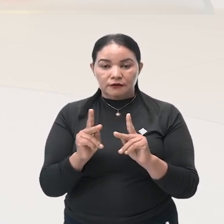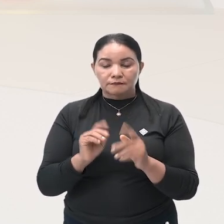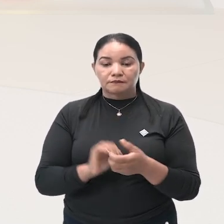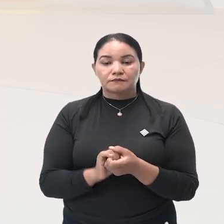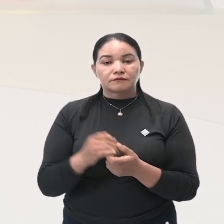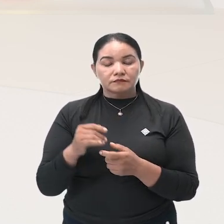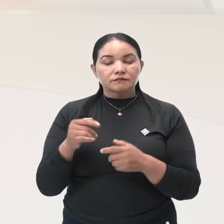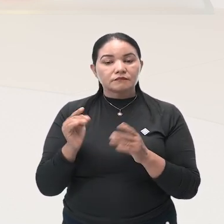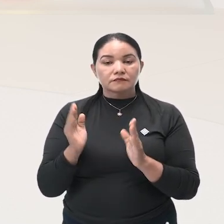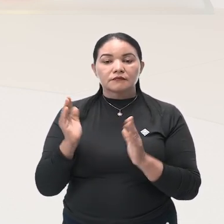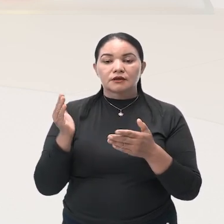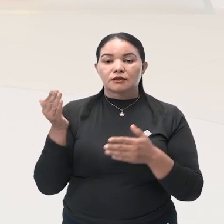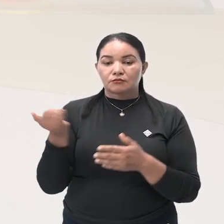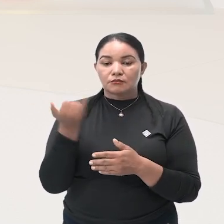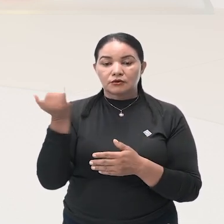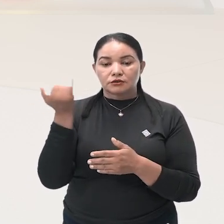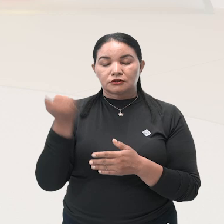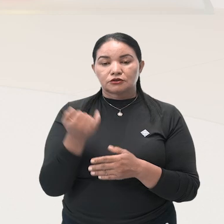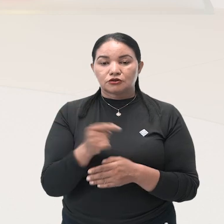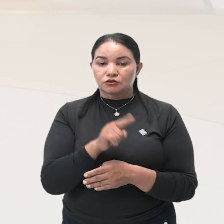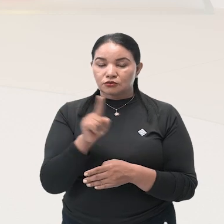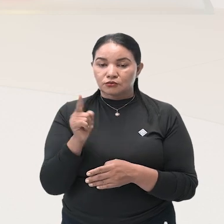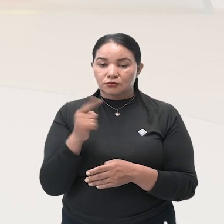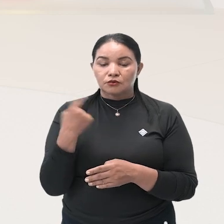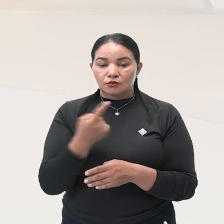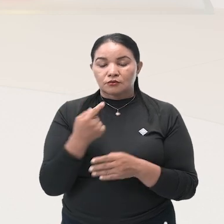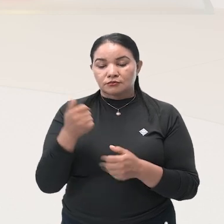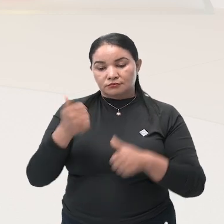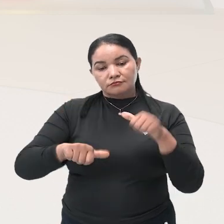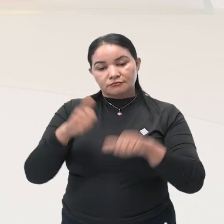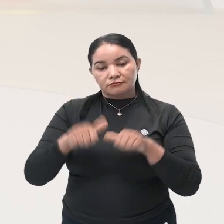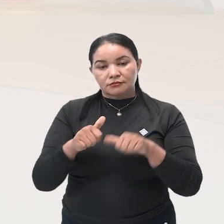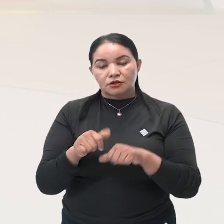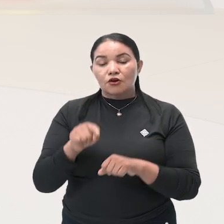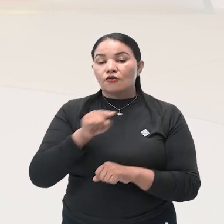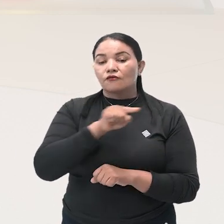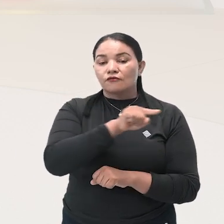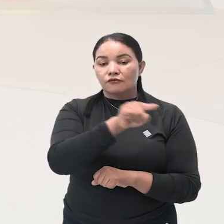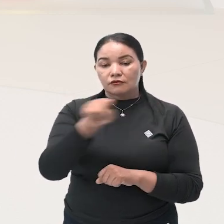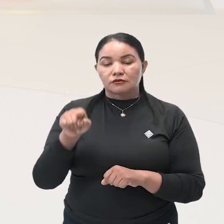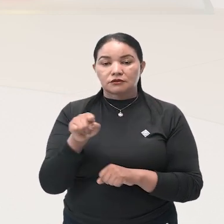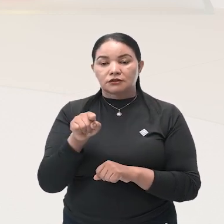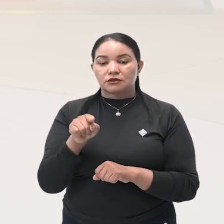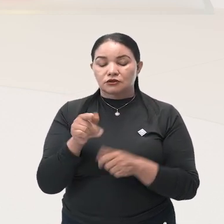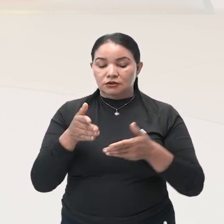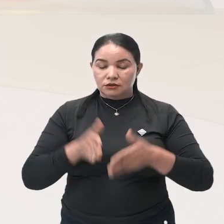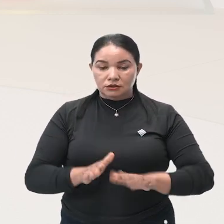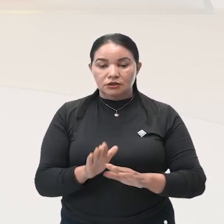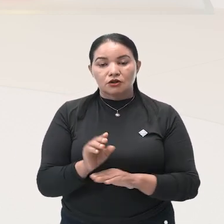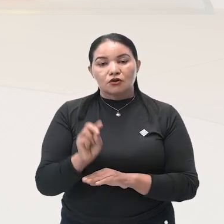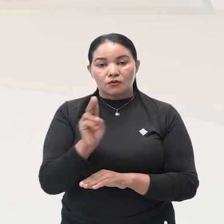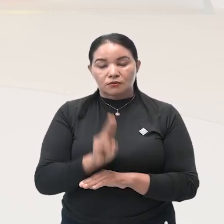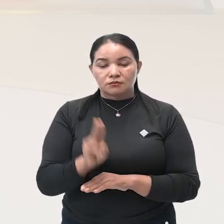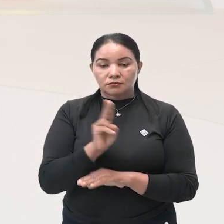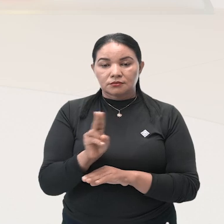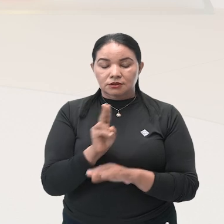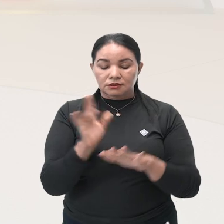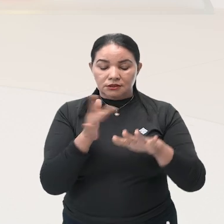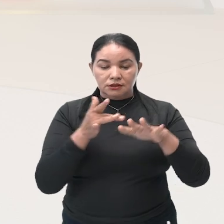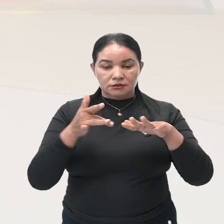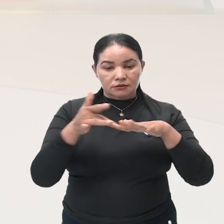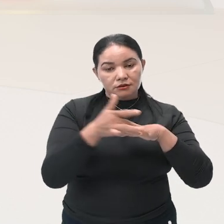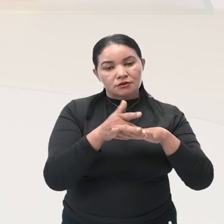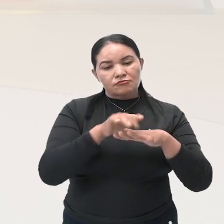ponto importante para a gente analisar. Vocês que estão aqui já nasceram aí utilizando as redes sociais,